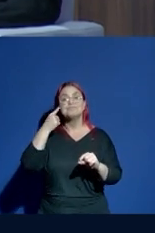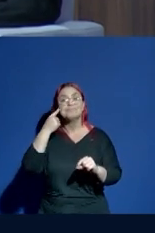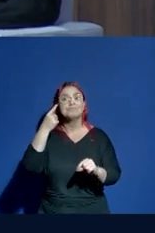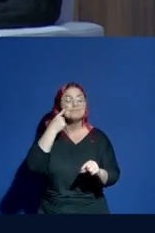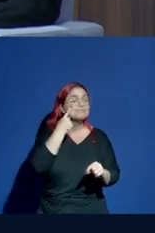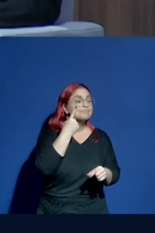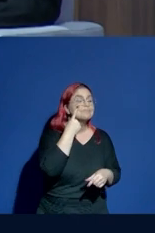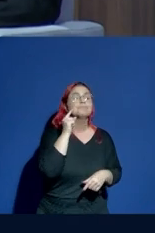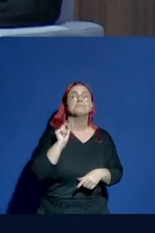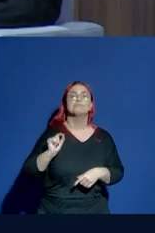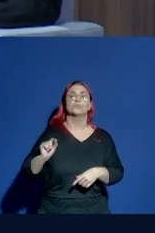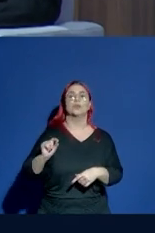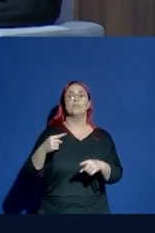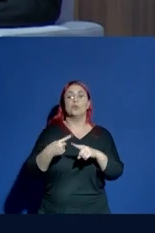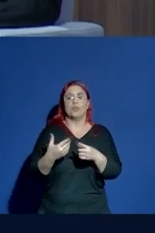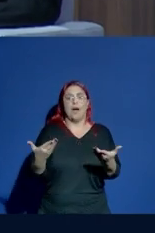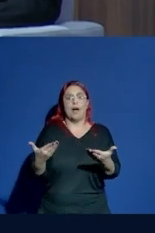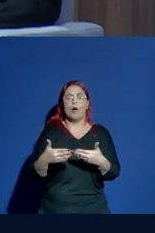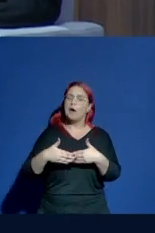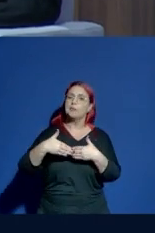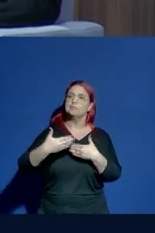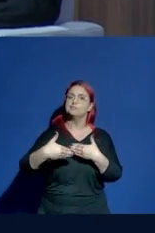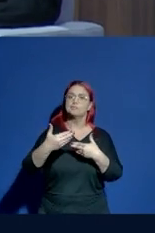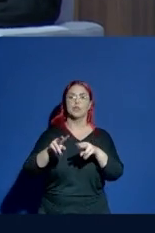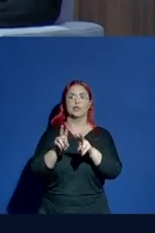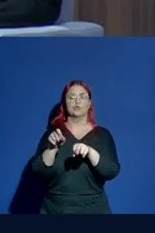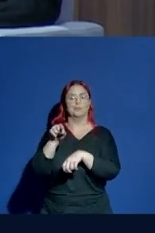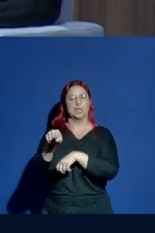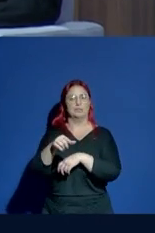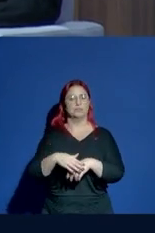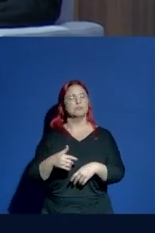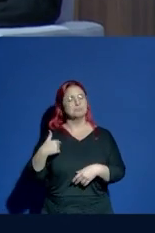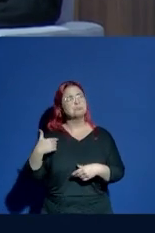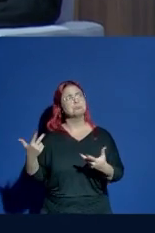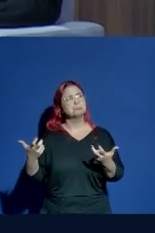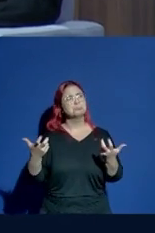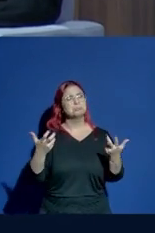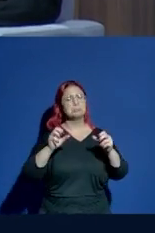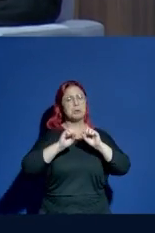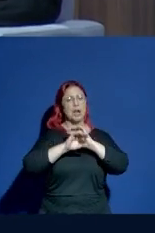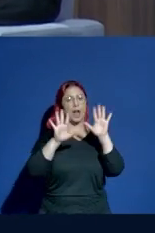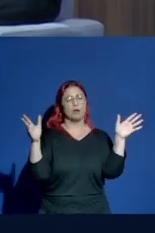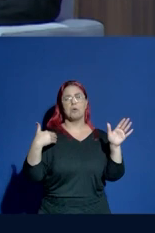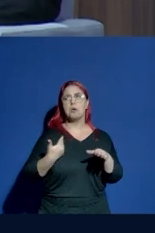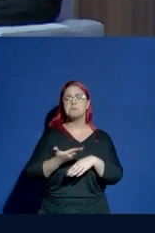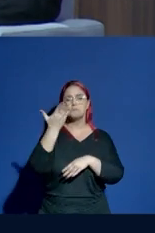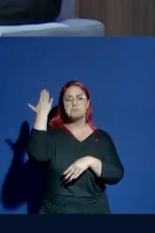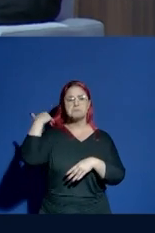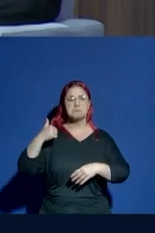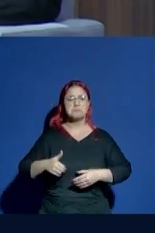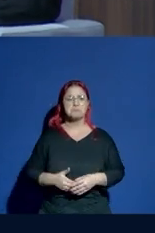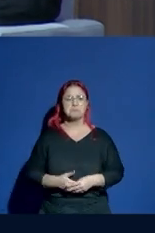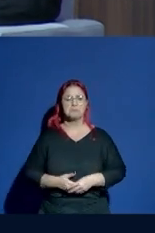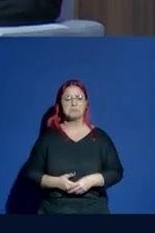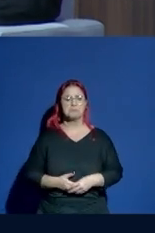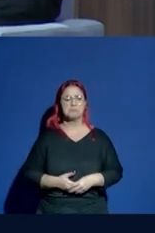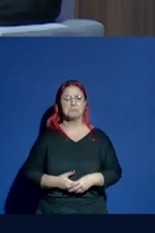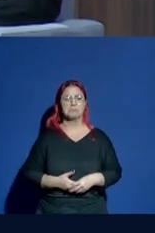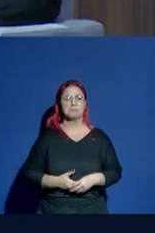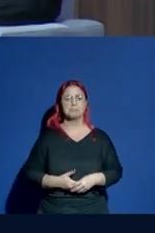porque o mundo caminha nesse sentido eu pude perceber assim de forma Clara eu tava num ambiente desenvolvimento